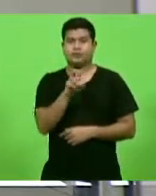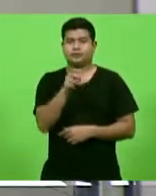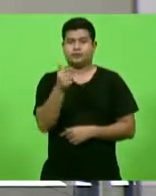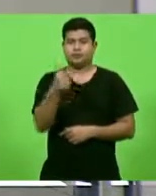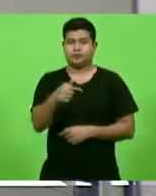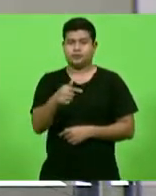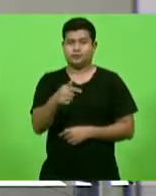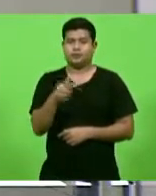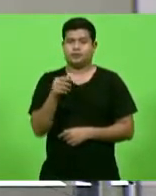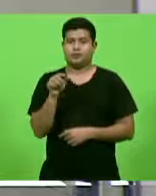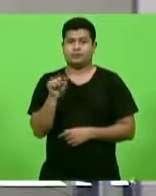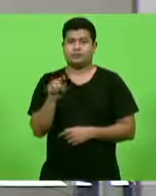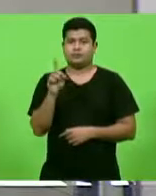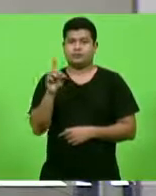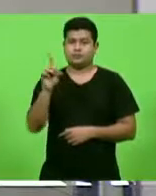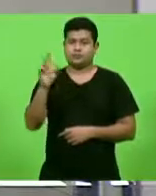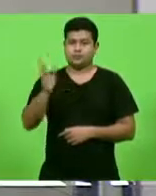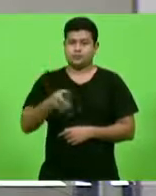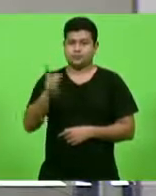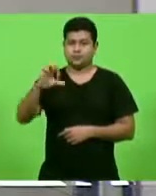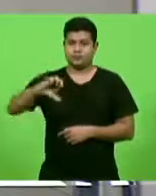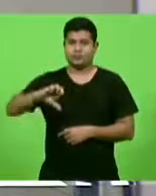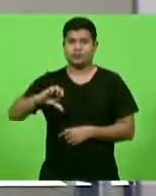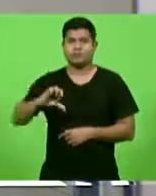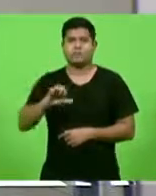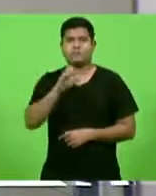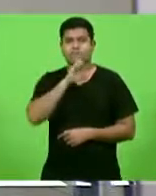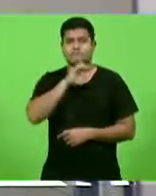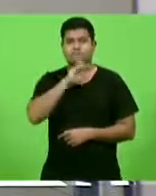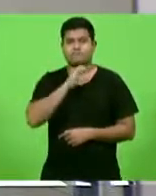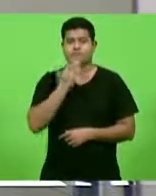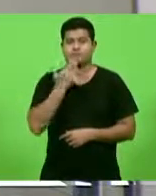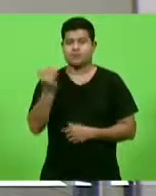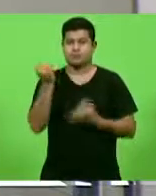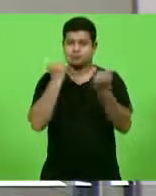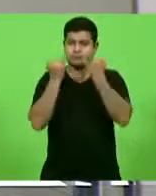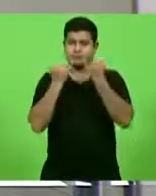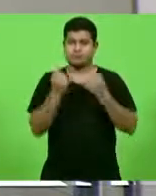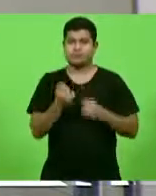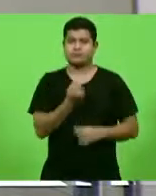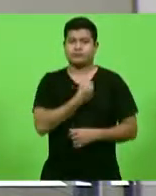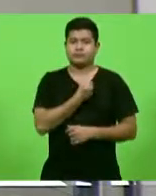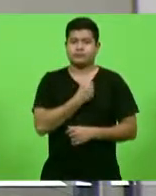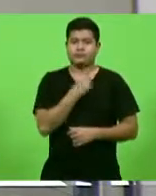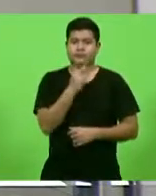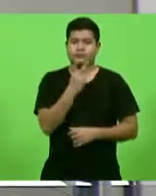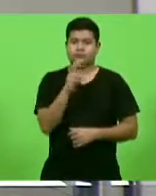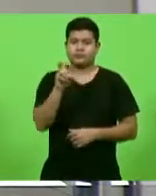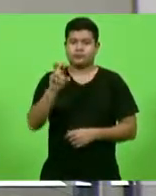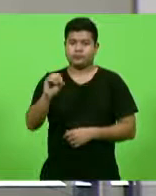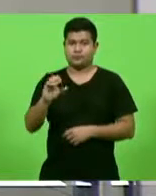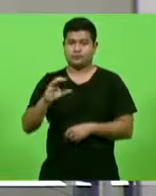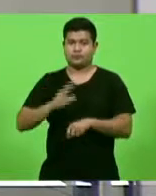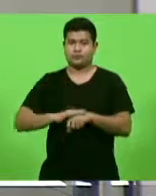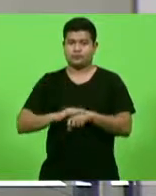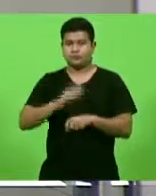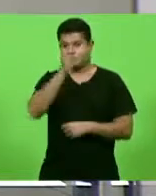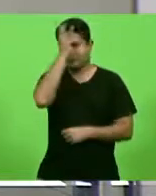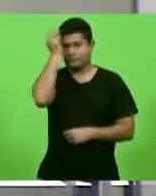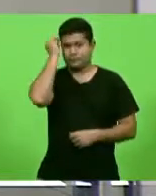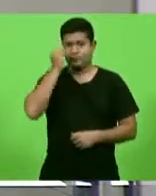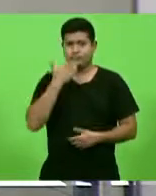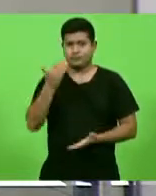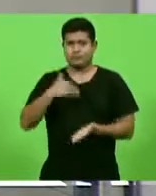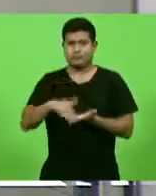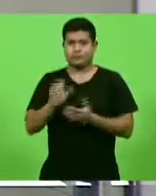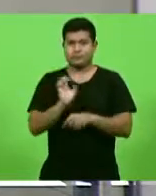517.3/2019, autor deputado Felipe Estevão. Pedidos de informação. Pedido de informação 250, autor deputada Luciane Carminati, solicitando